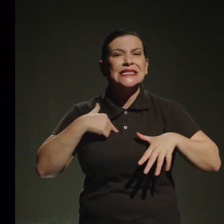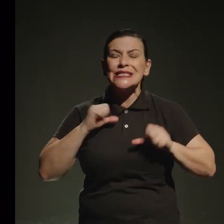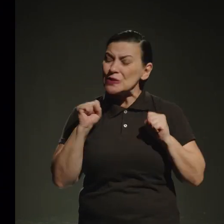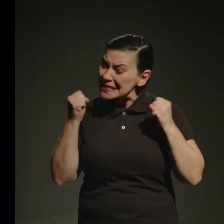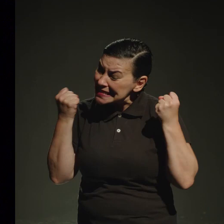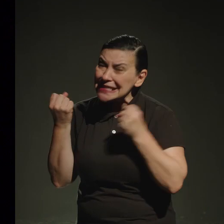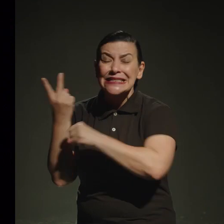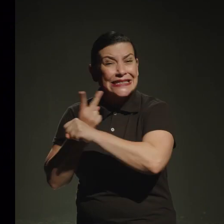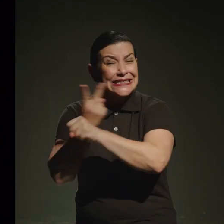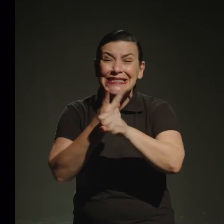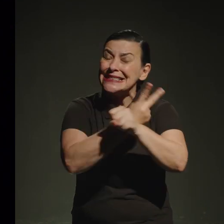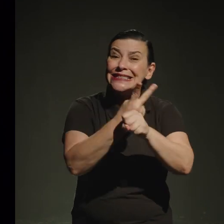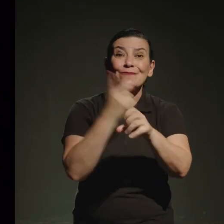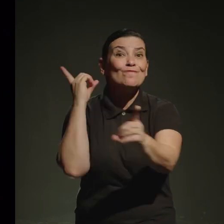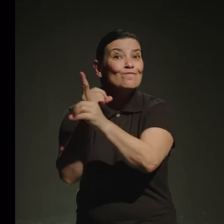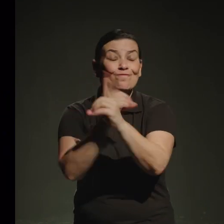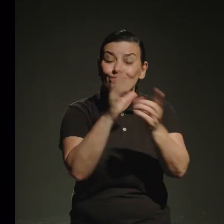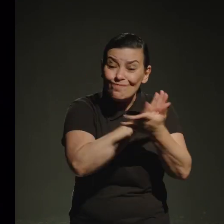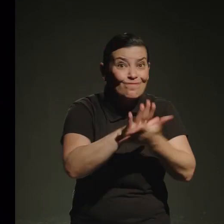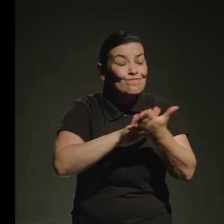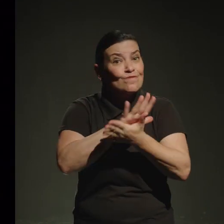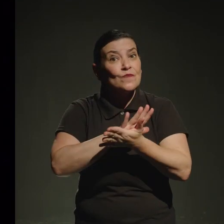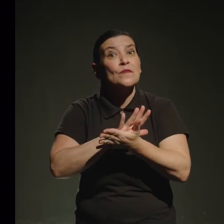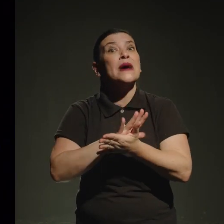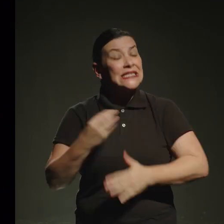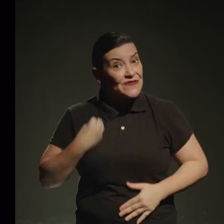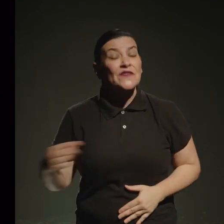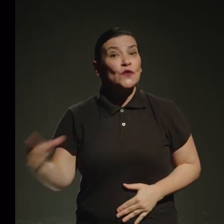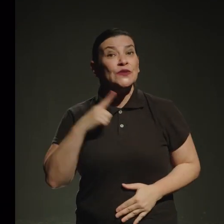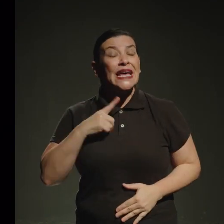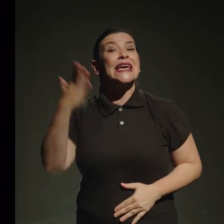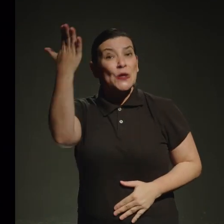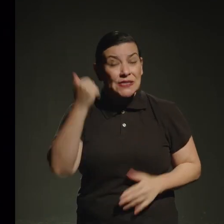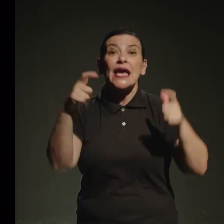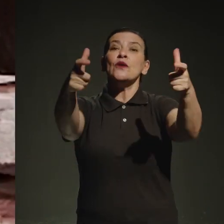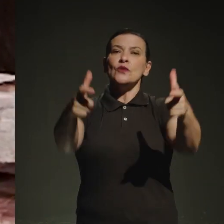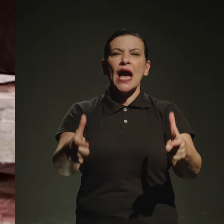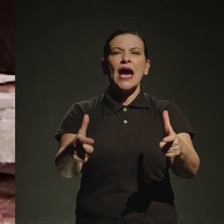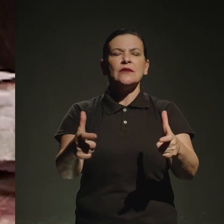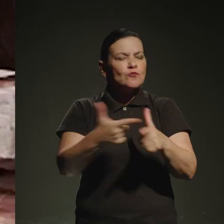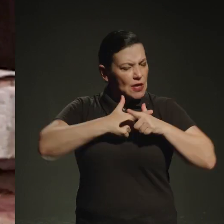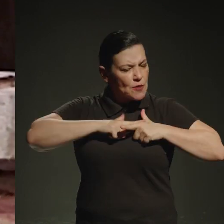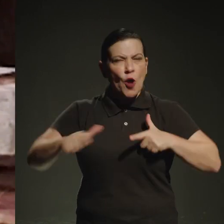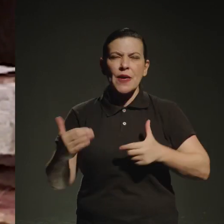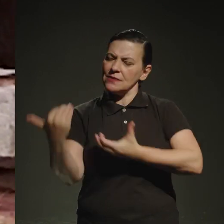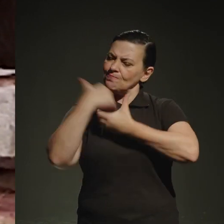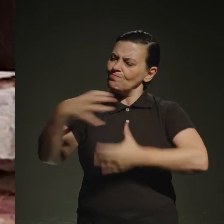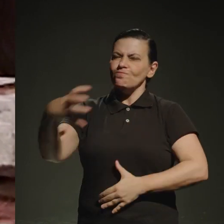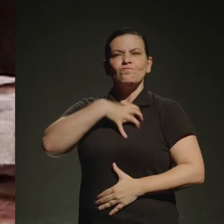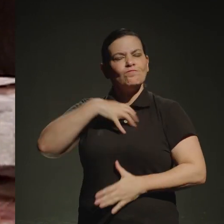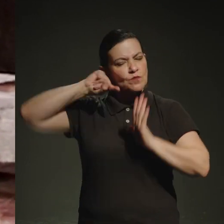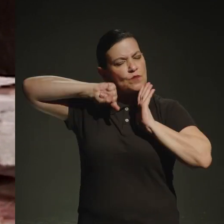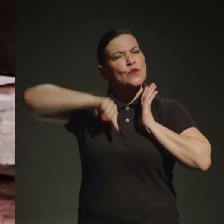existe. Ou ainda que não. Que importa? Em mim. Dentro ou fora, ou